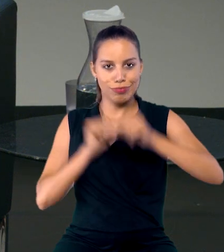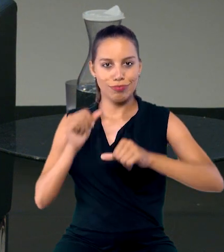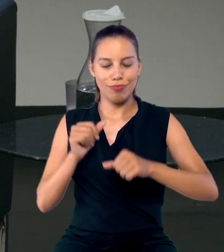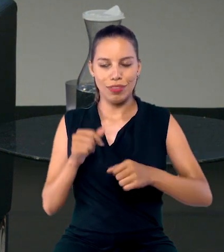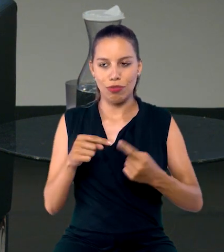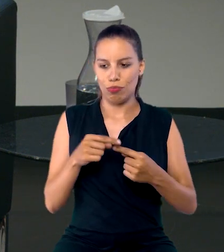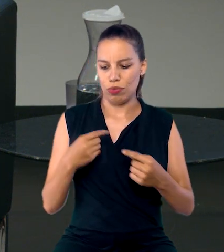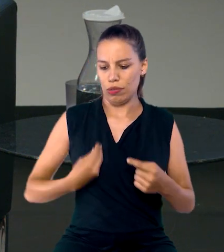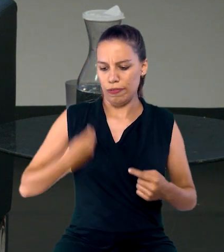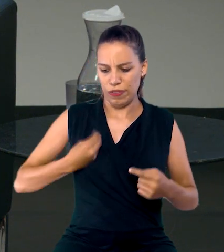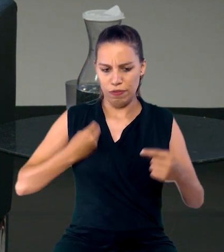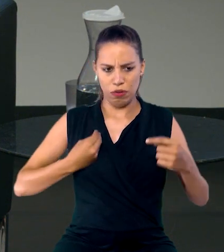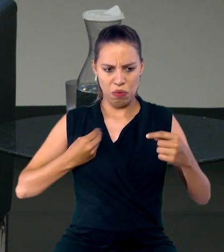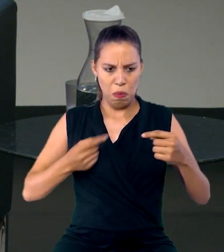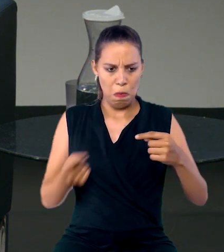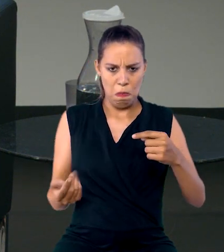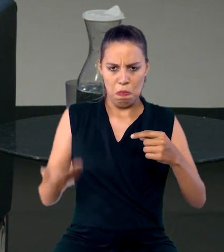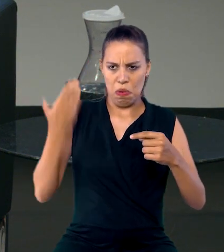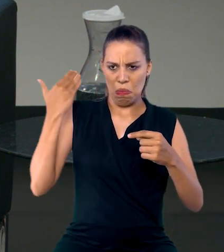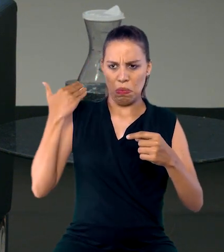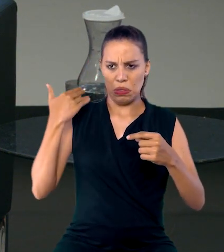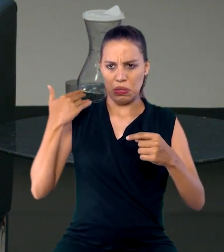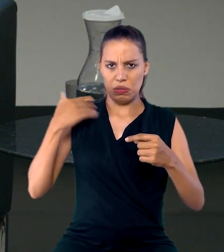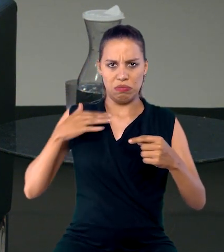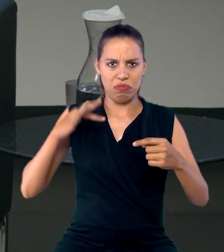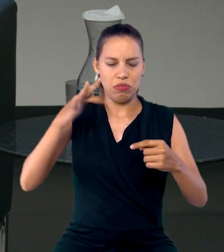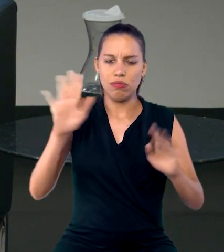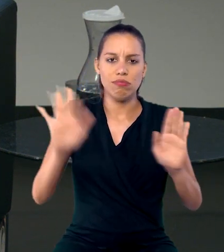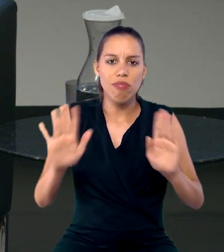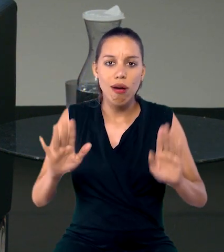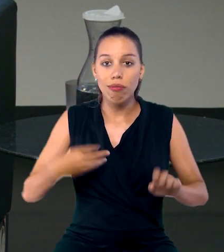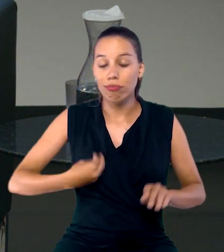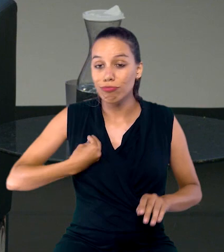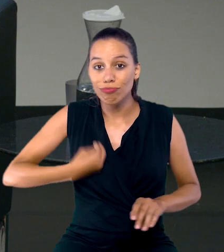Isso me faz viver no presente mesmo.